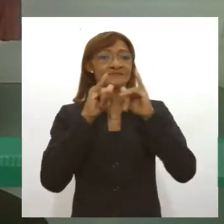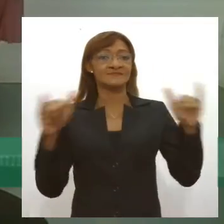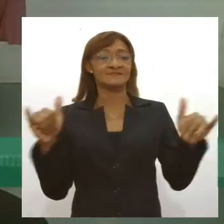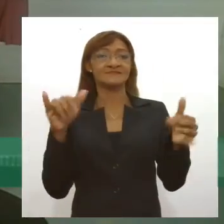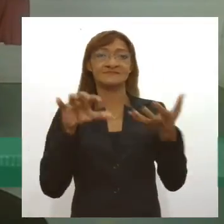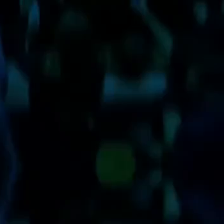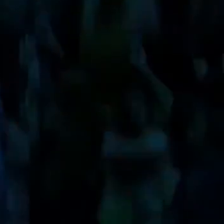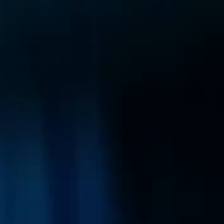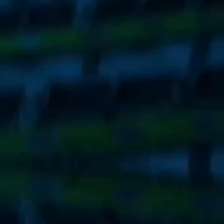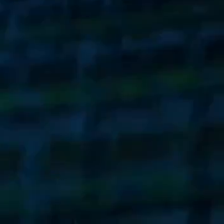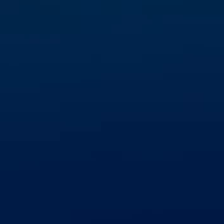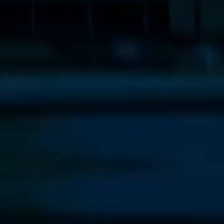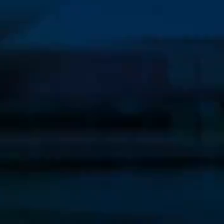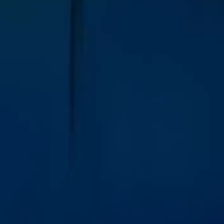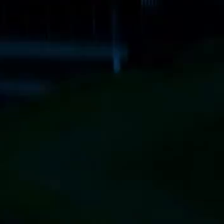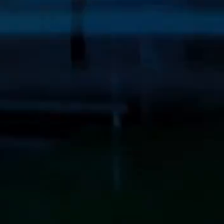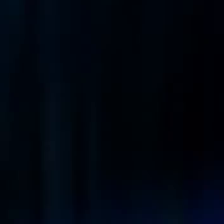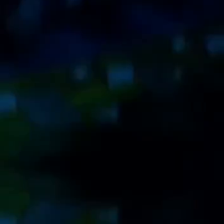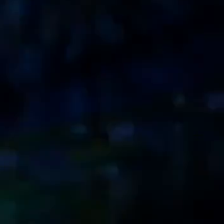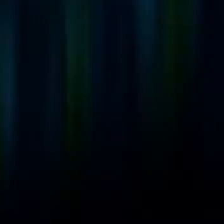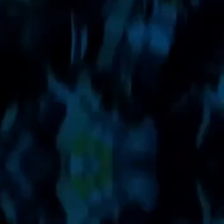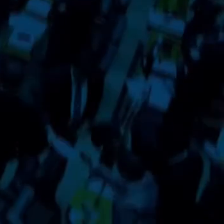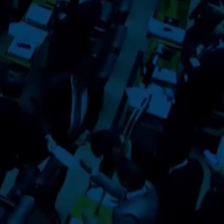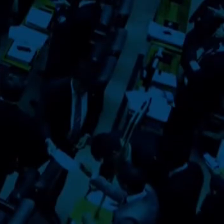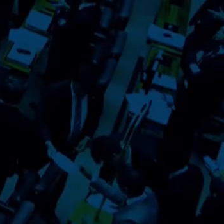Congresso Nacional.